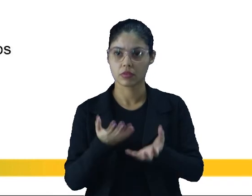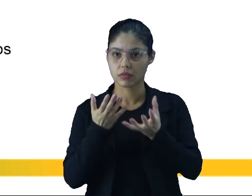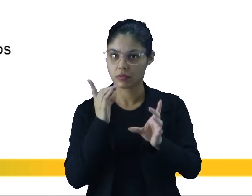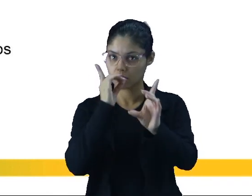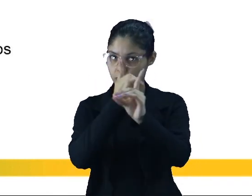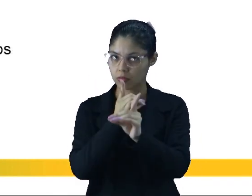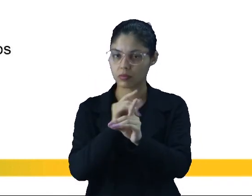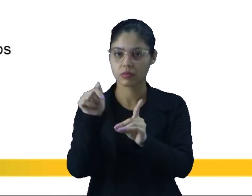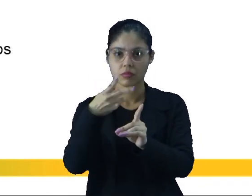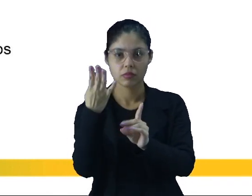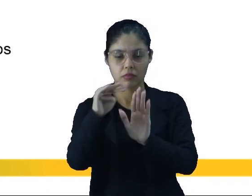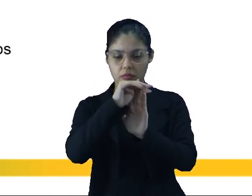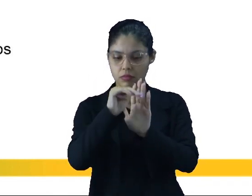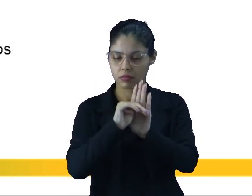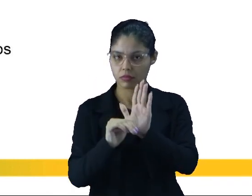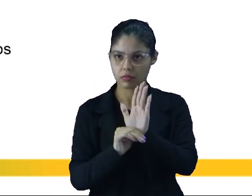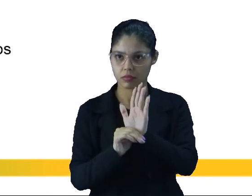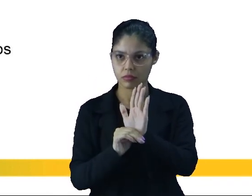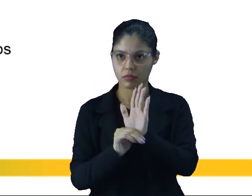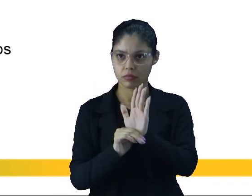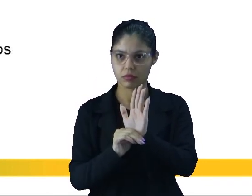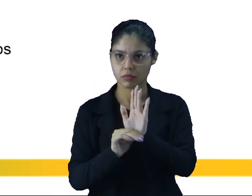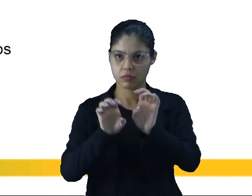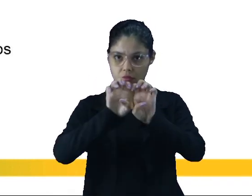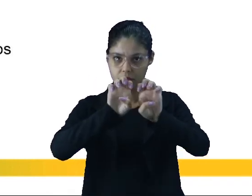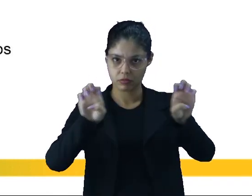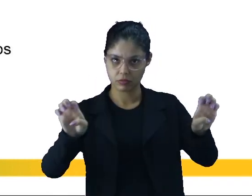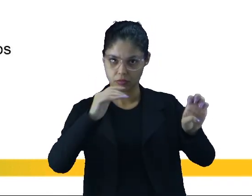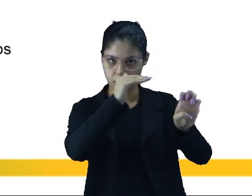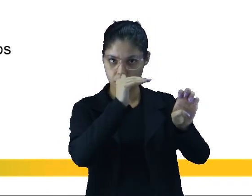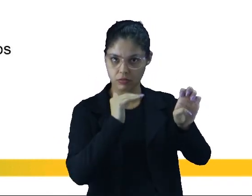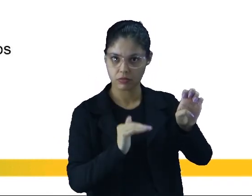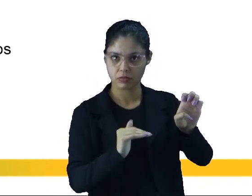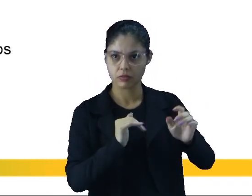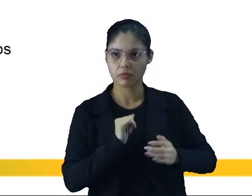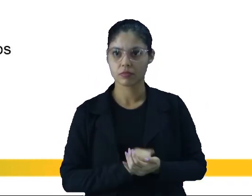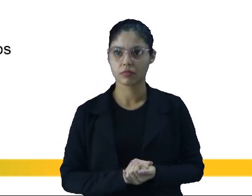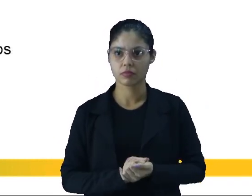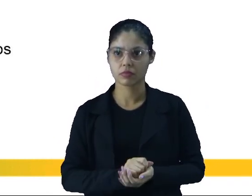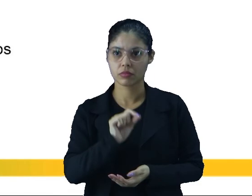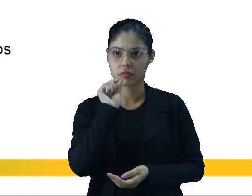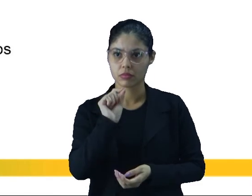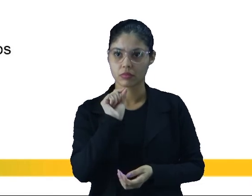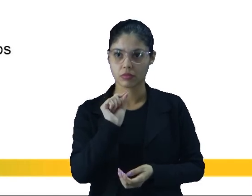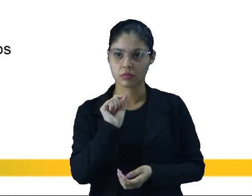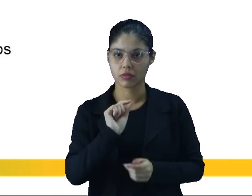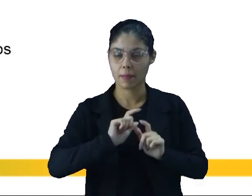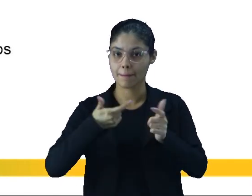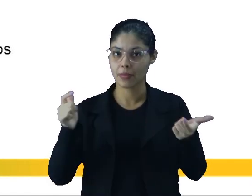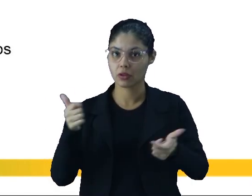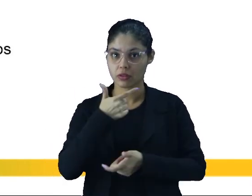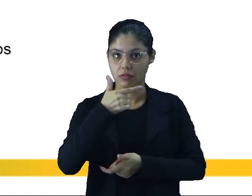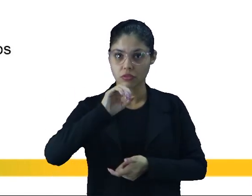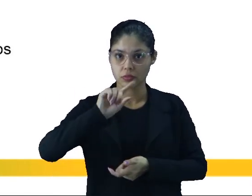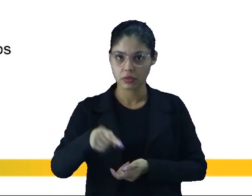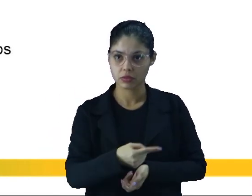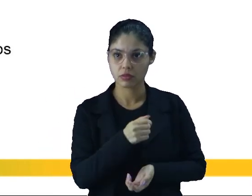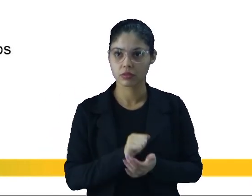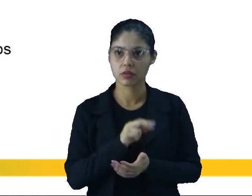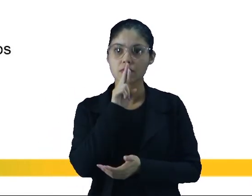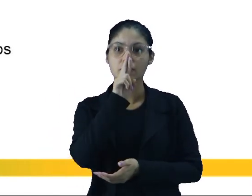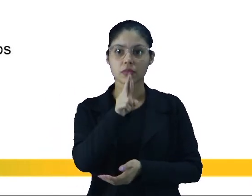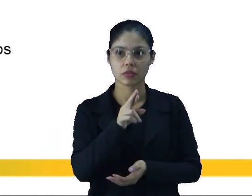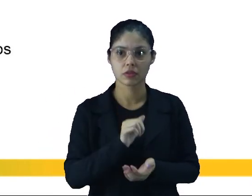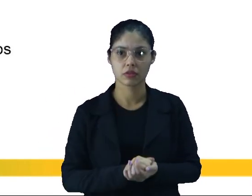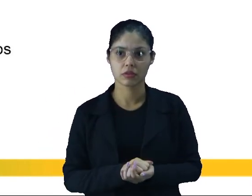Queremos descobrir quantas etapas, eu vou jogar nessa inequação, tá? Essa inequação aqui, ó, ser maior do que 20.000.